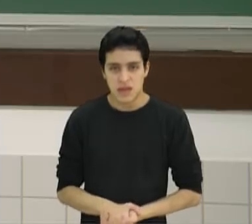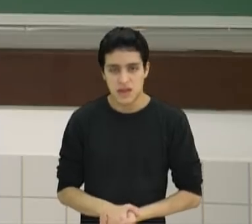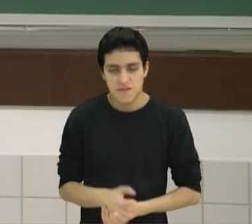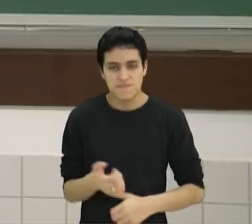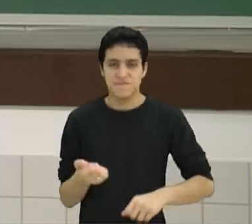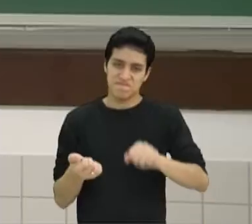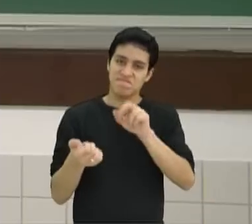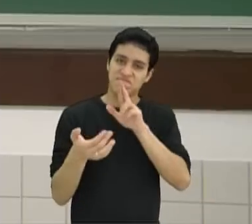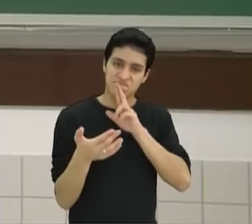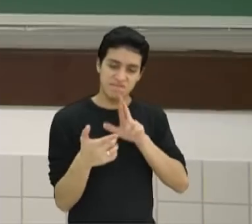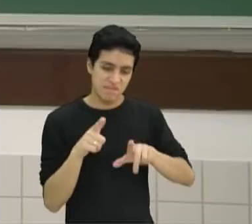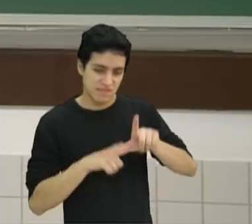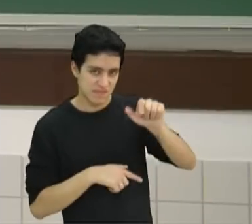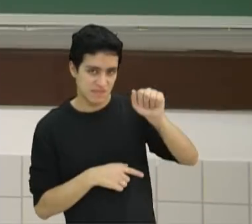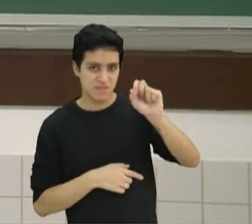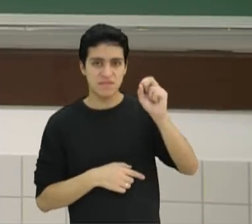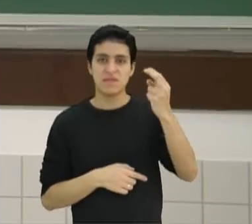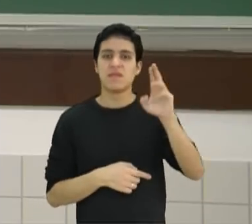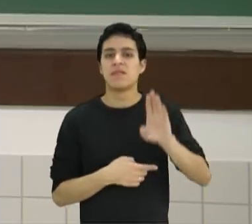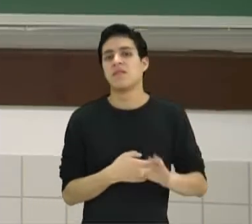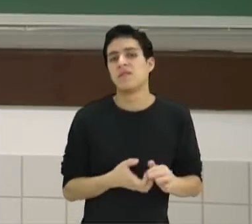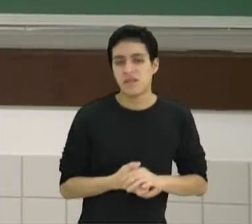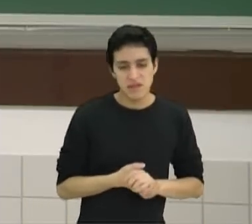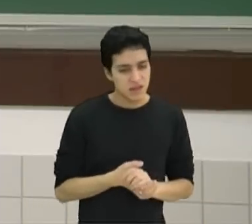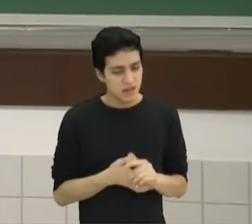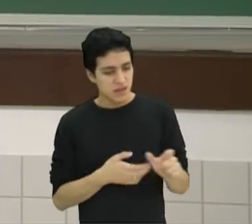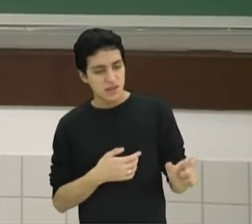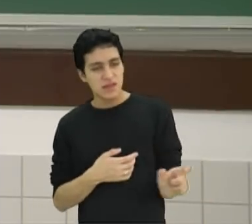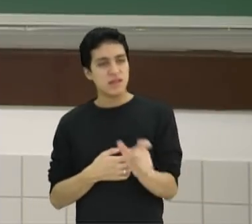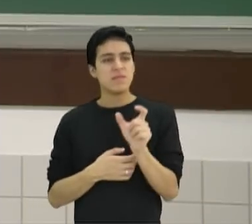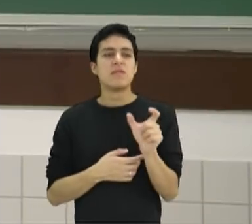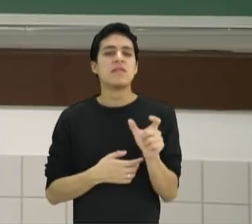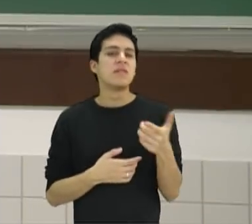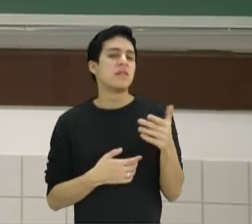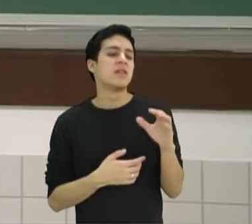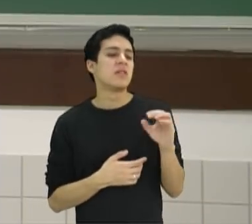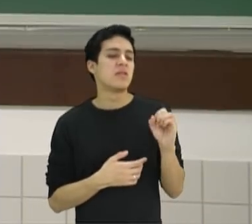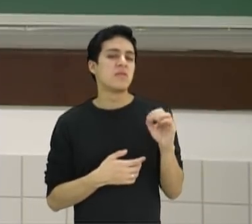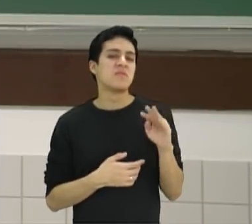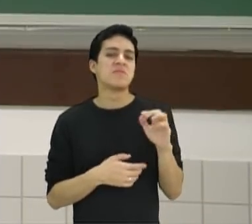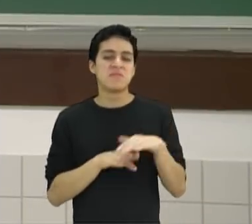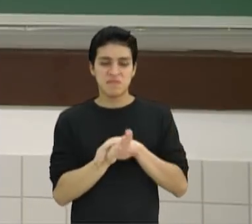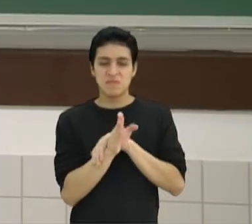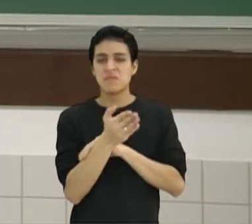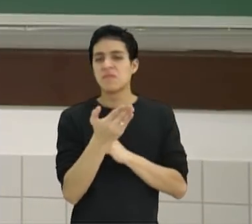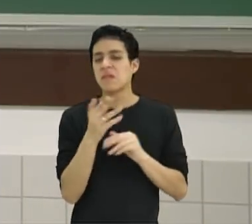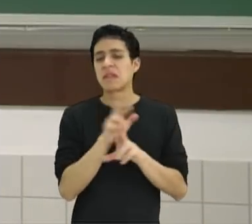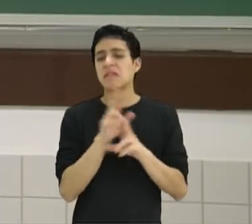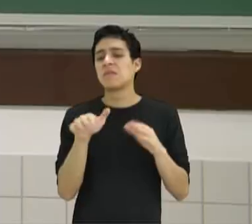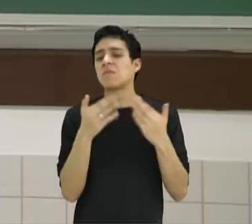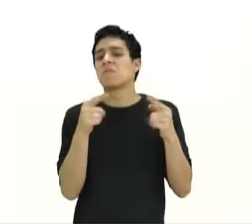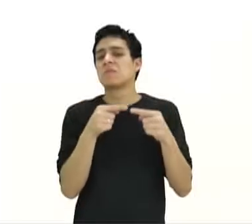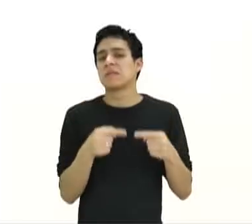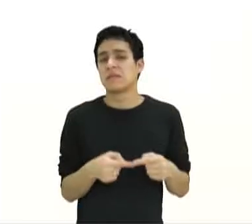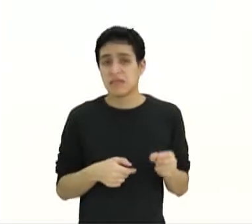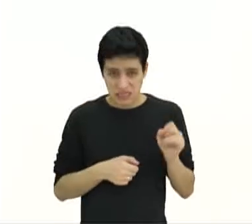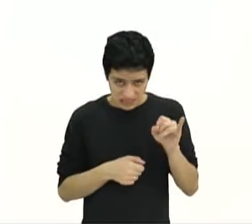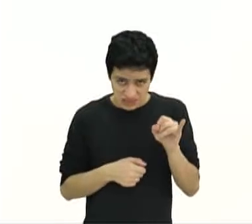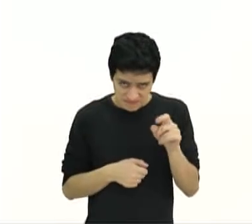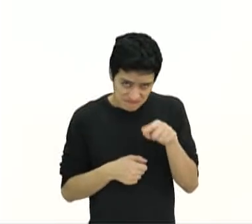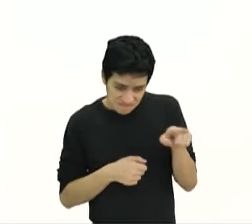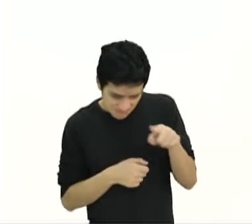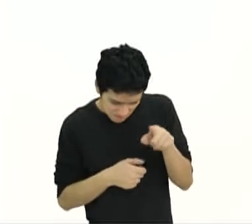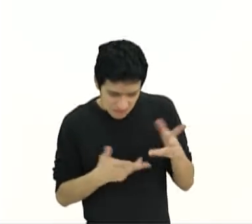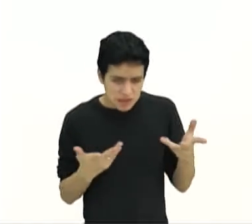Respondeu? Letra A ou letra B? A palavra costumo tem relação com qual explicação? Se você marcou,